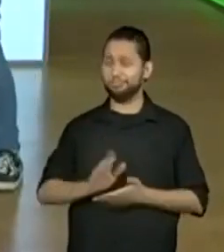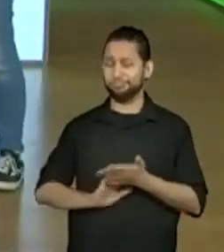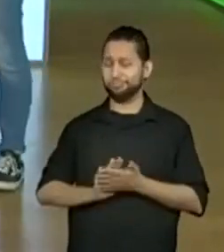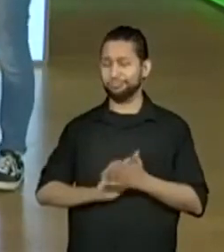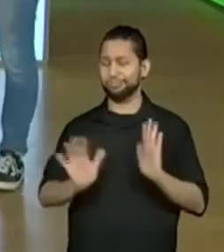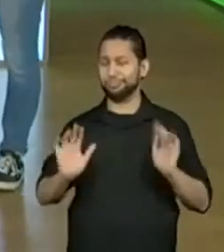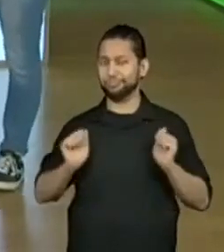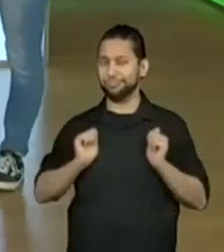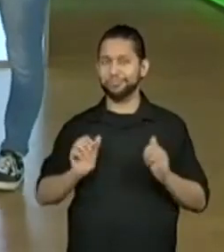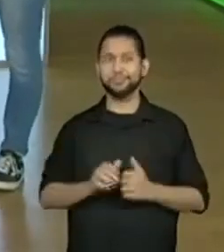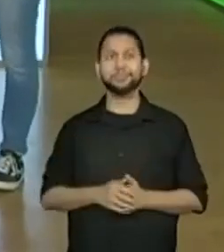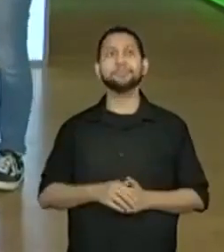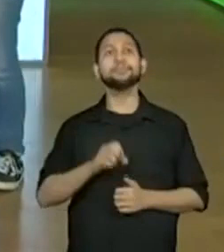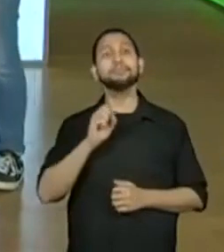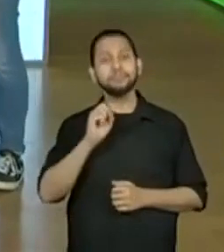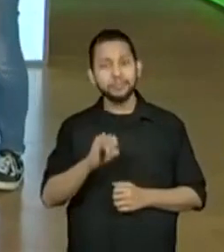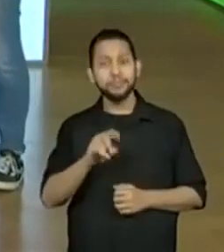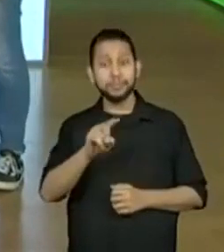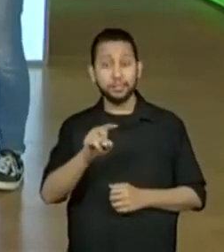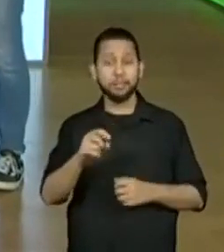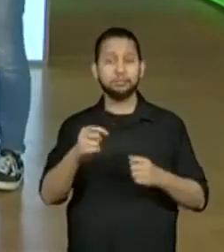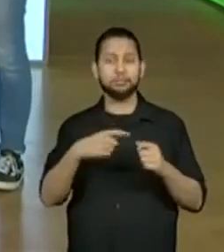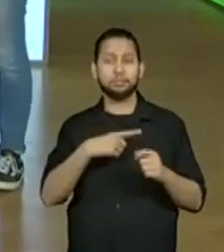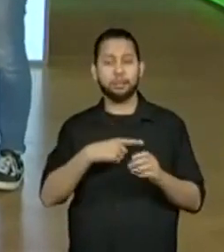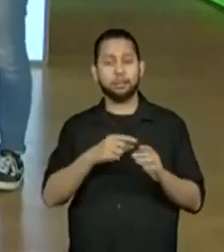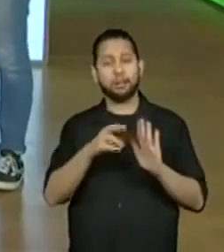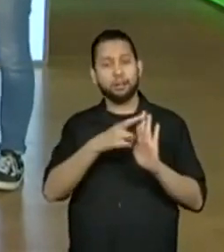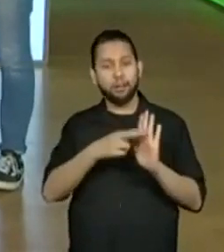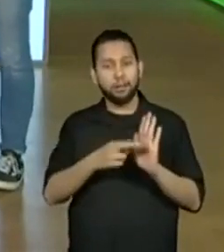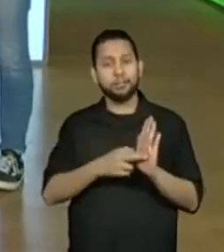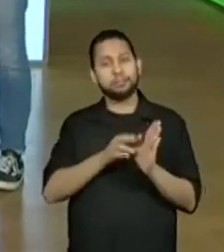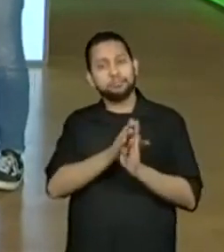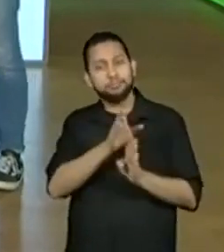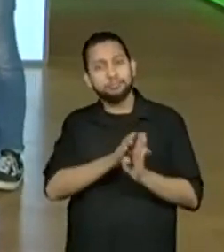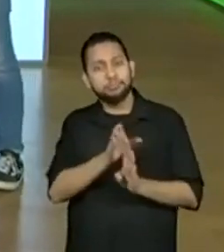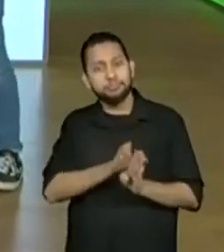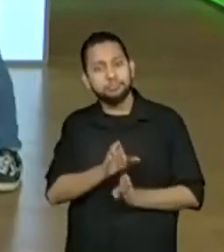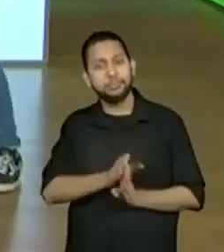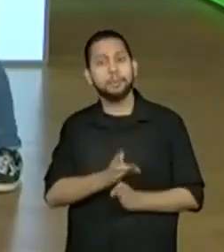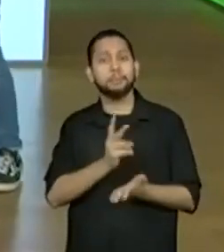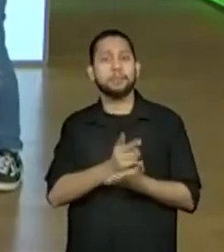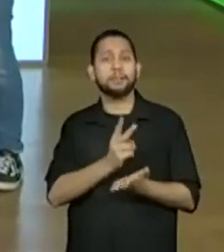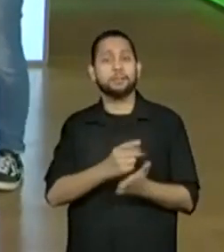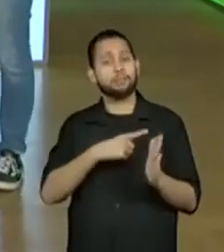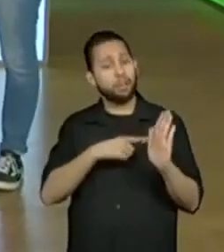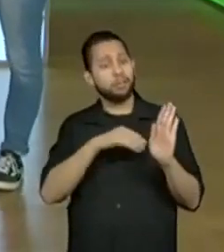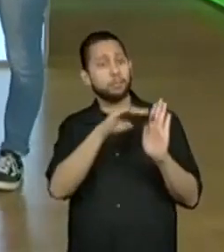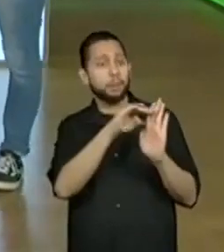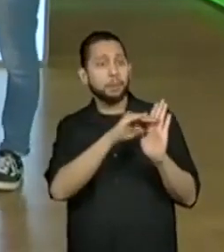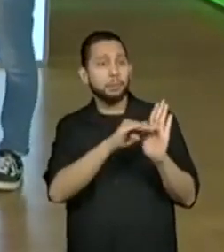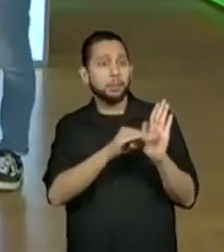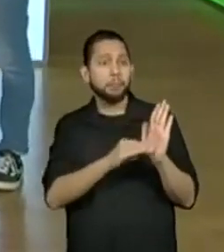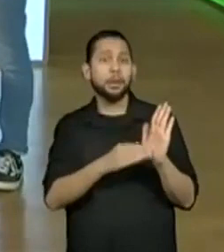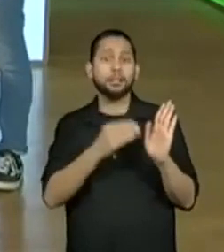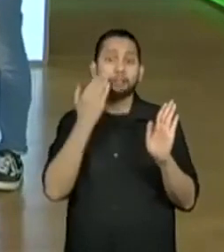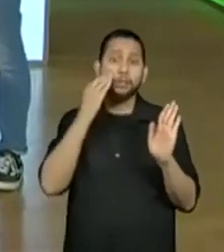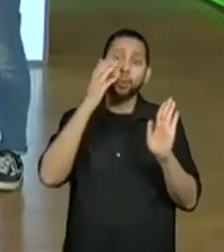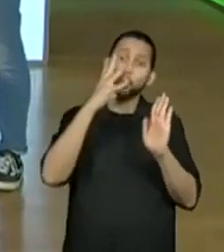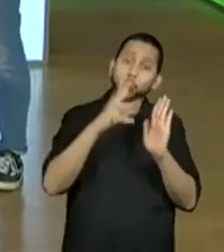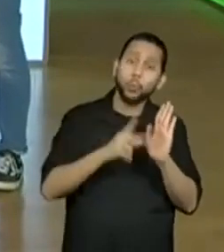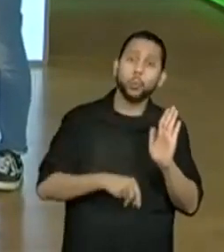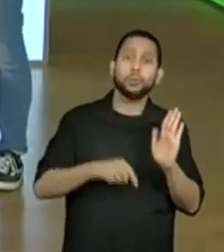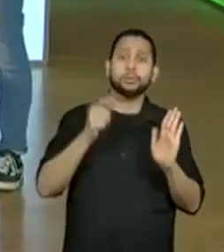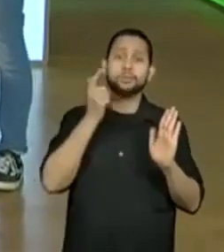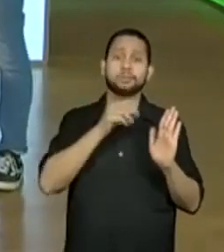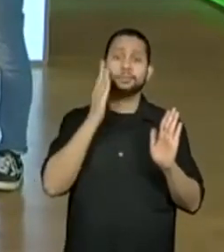combinado. Tá? Se você segue todas as instruções do jogo, é a mesma coisa. Você tem que seguir o quê? Passo a passo, entender todas as regras e seguir passo a